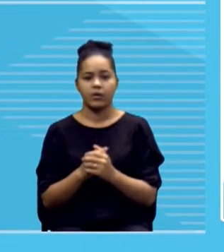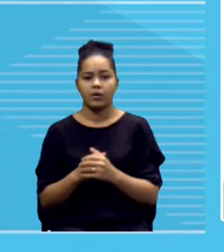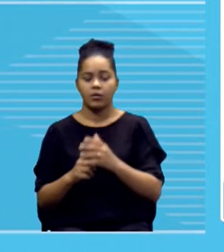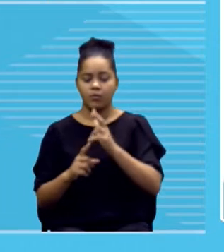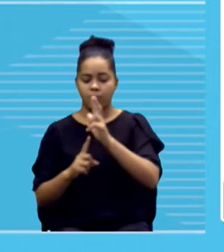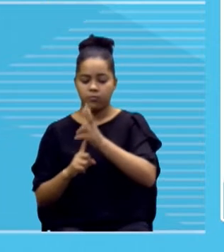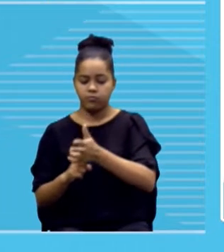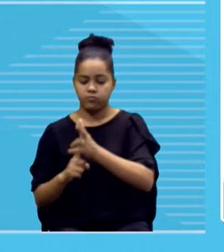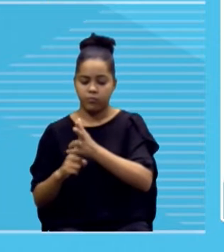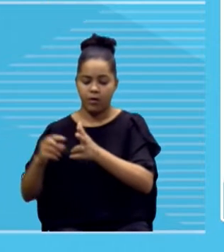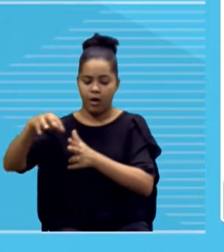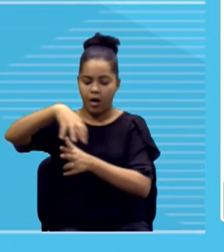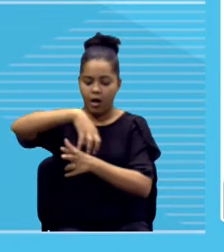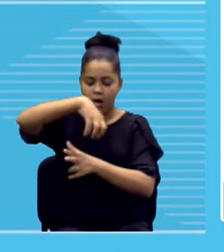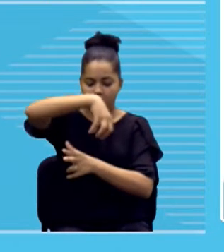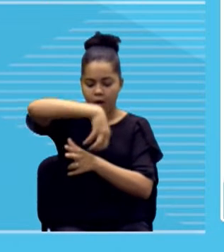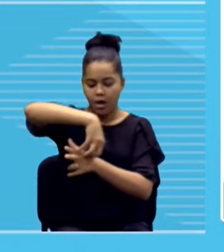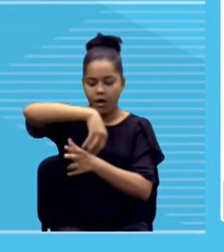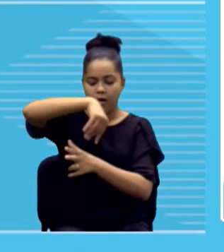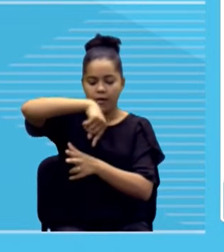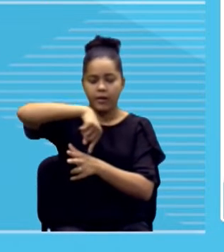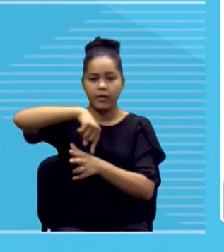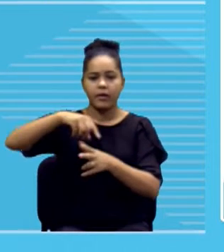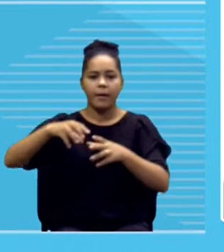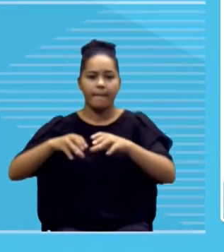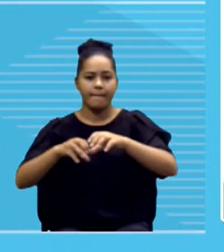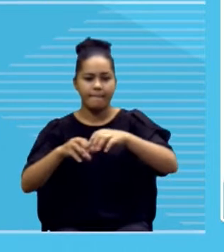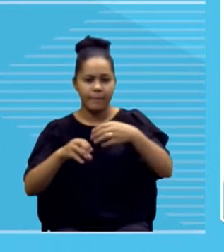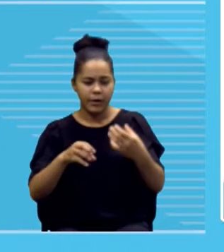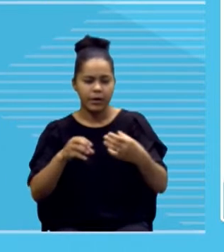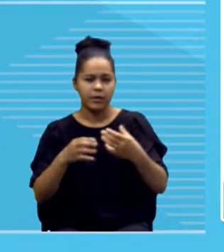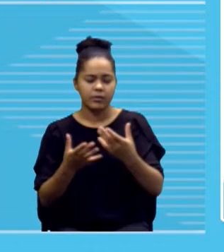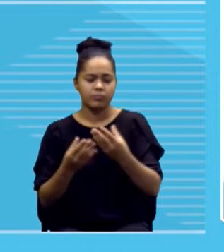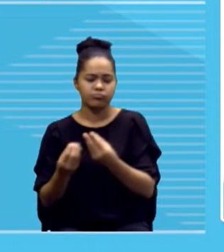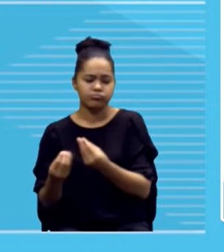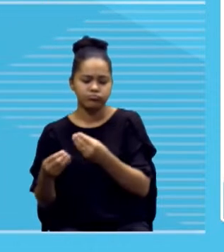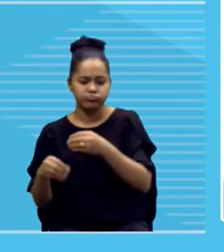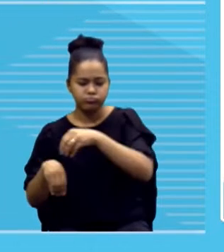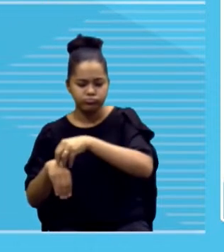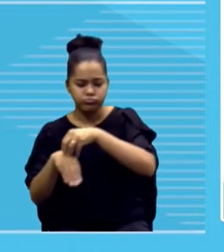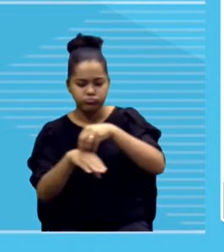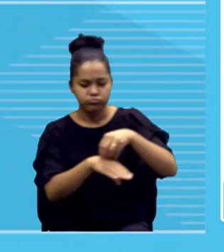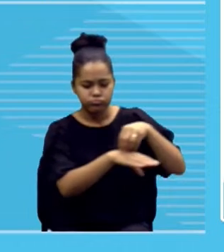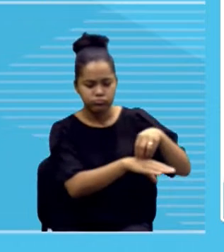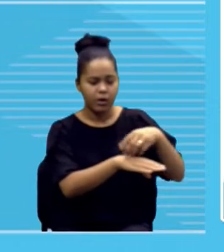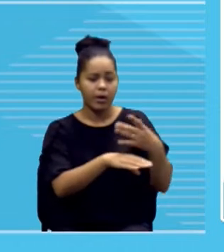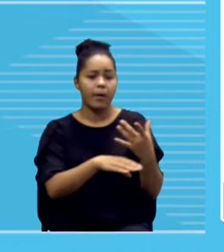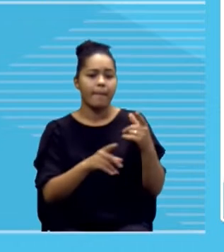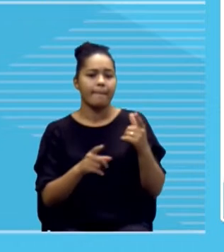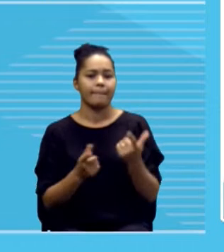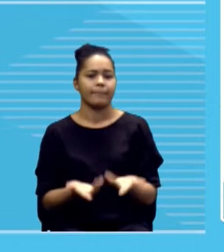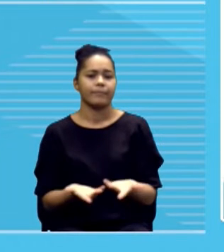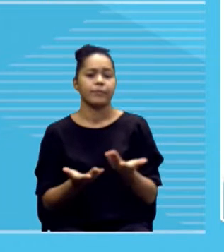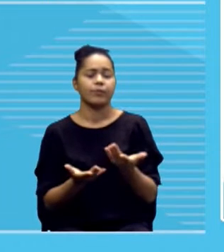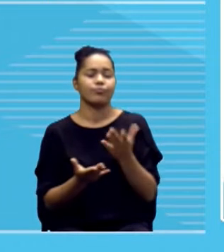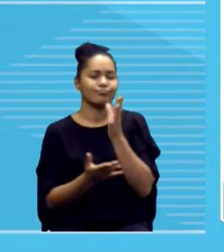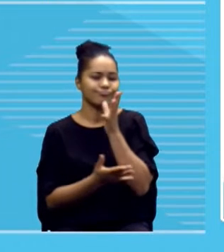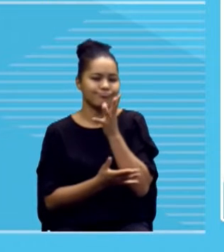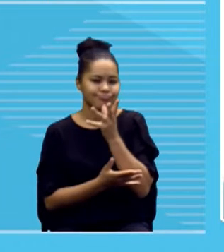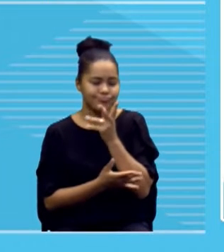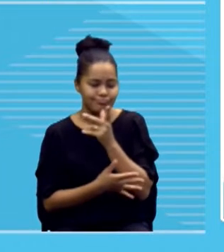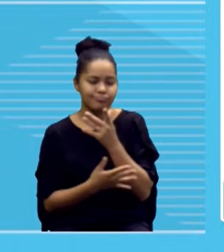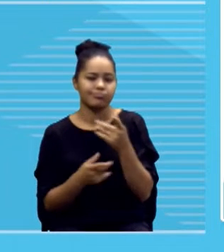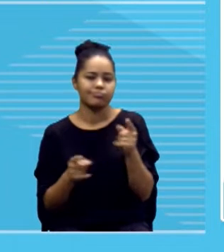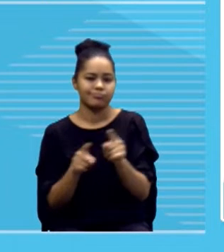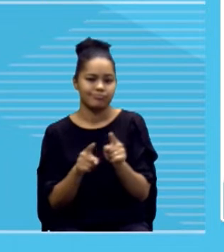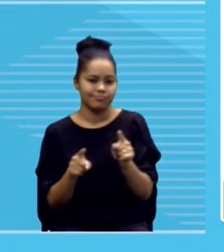e montado somente no parque eólico. Então, é um transporte, uma logística muito grande. É uma produção que demanda muito tempo e